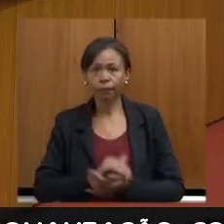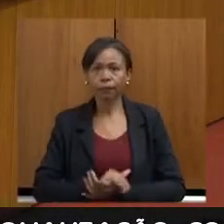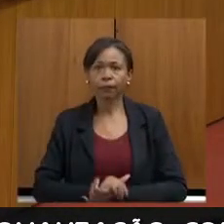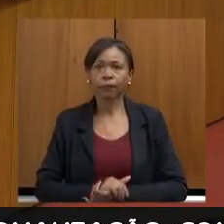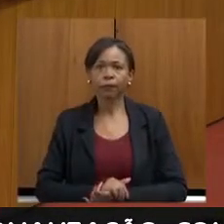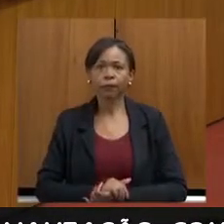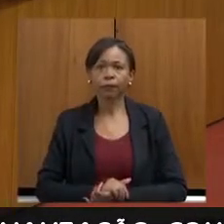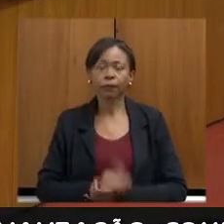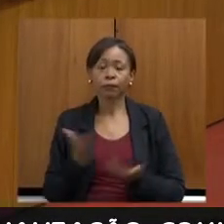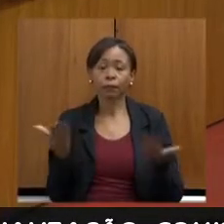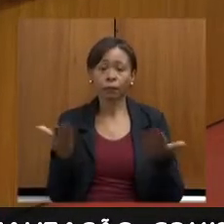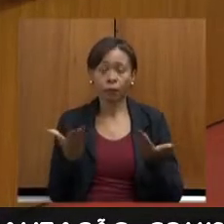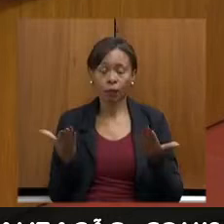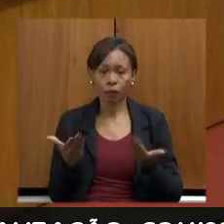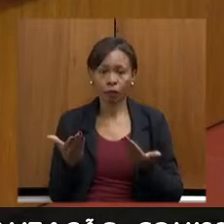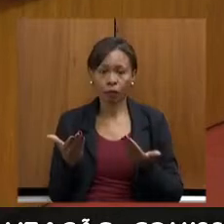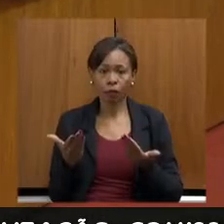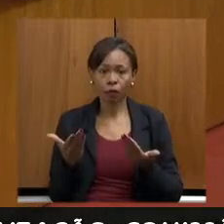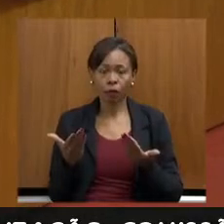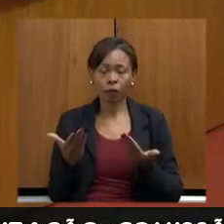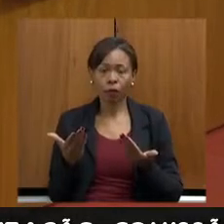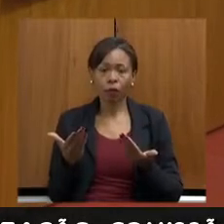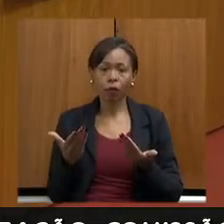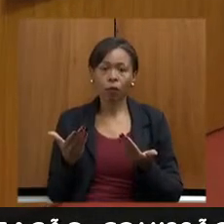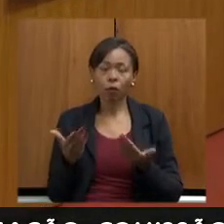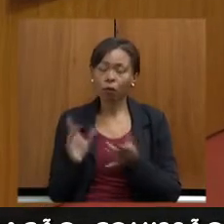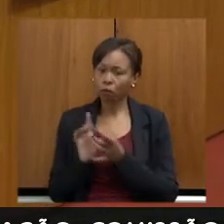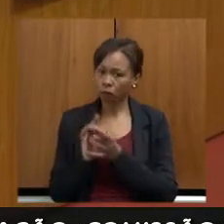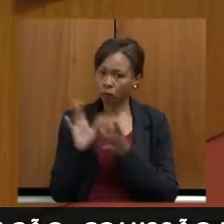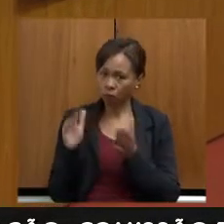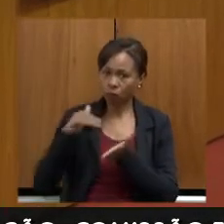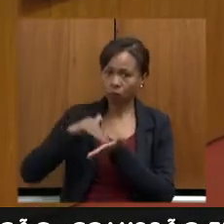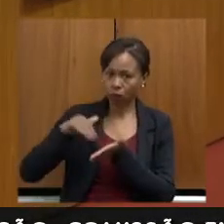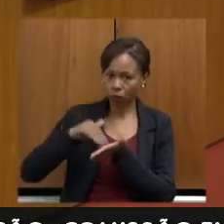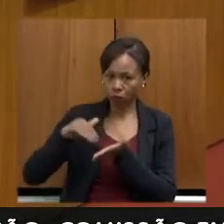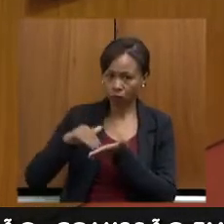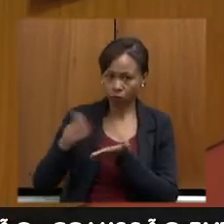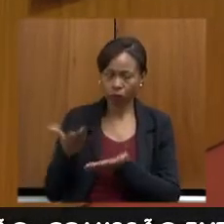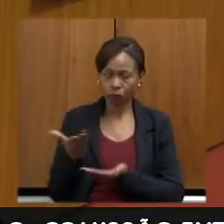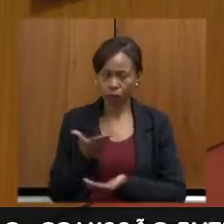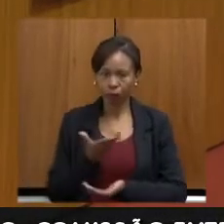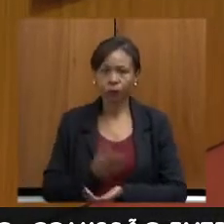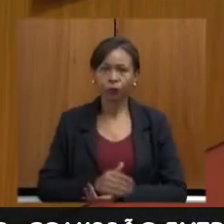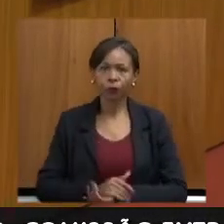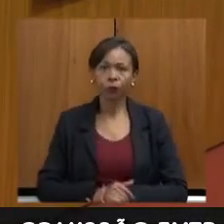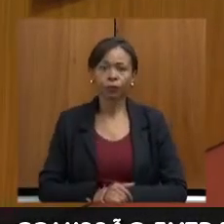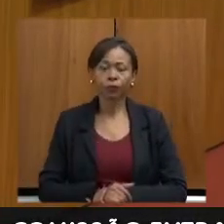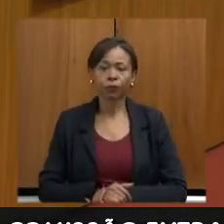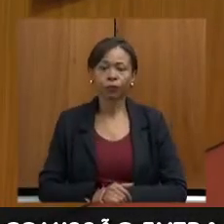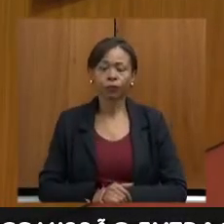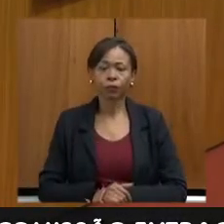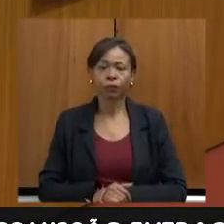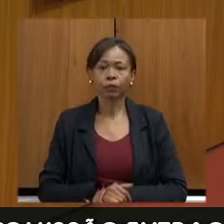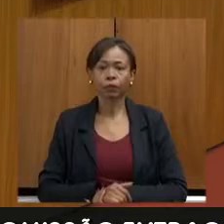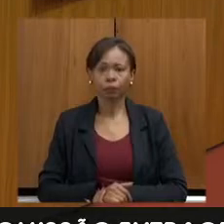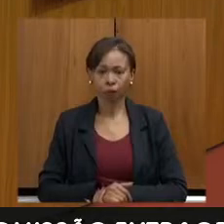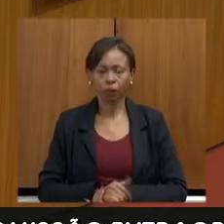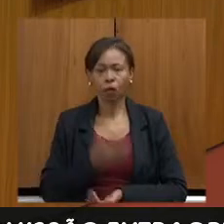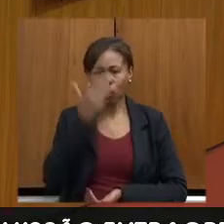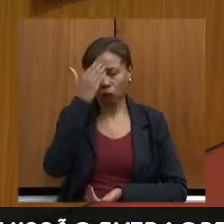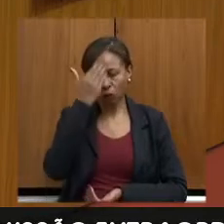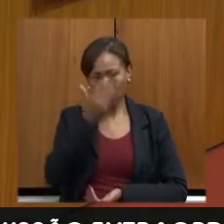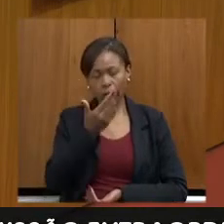tem a palavra agora o nosso secretário Fernando marcato Obrigado deputada